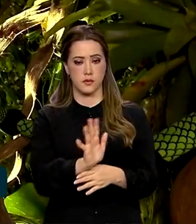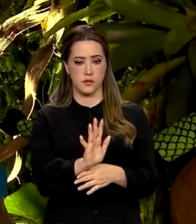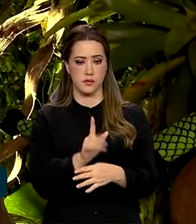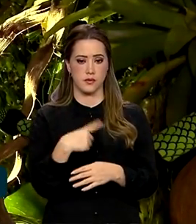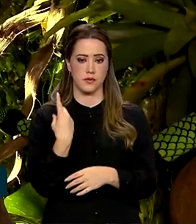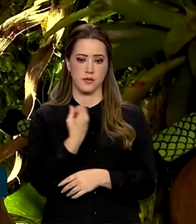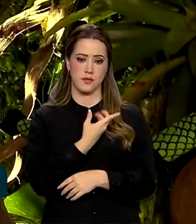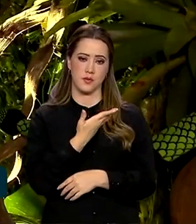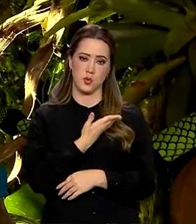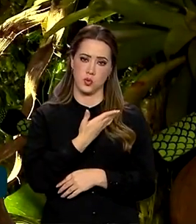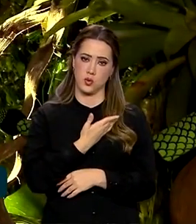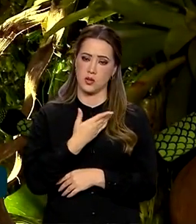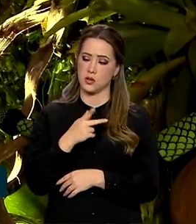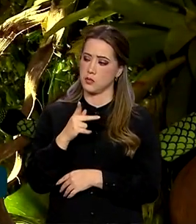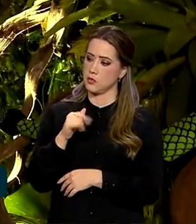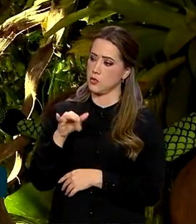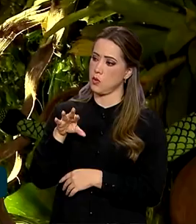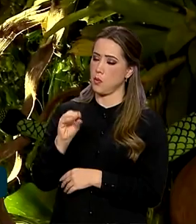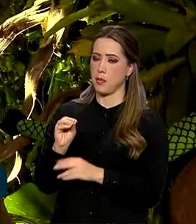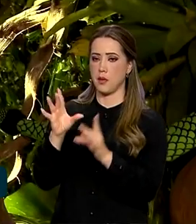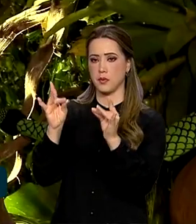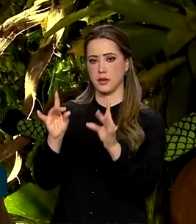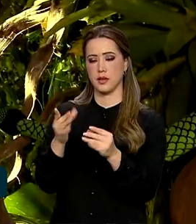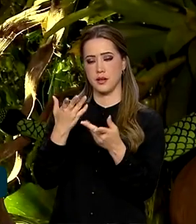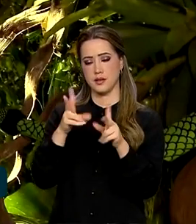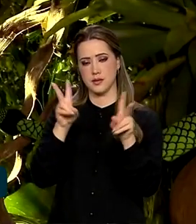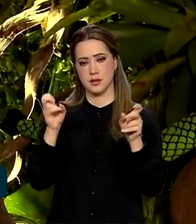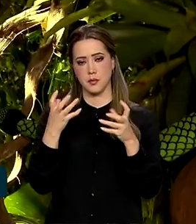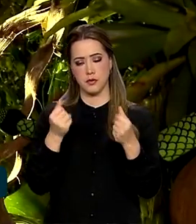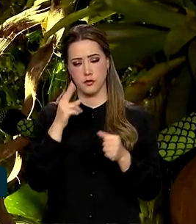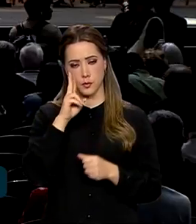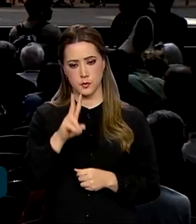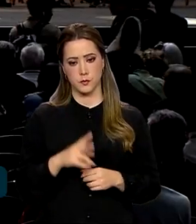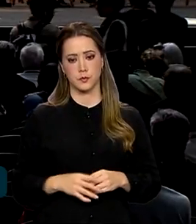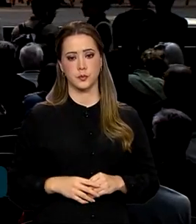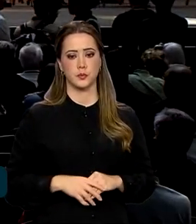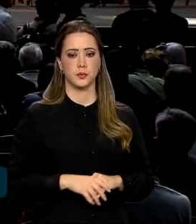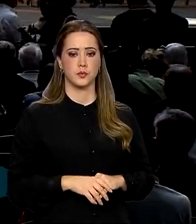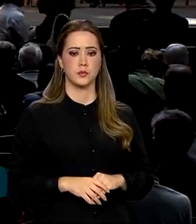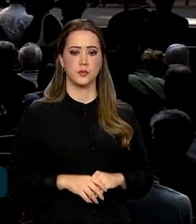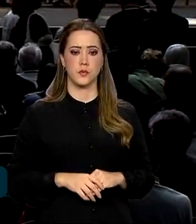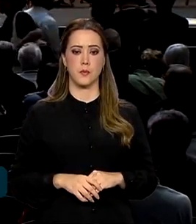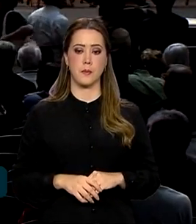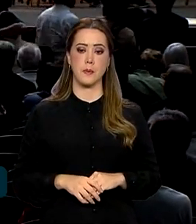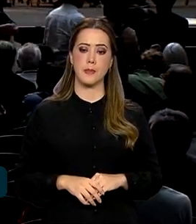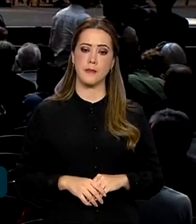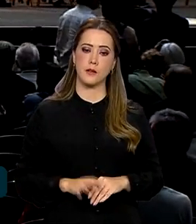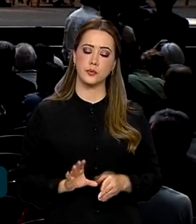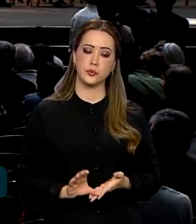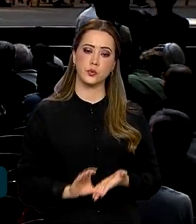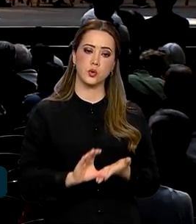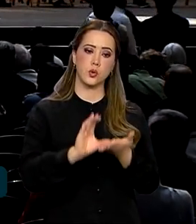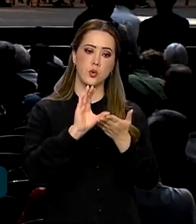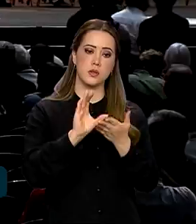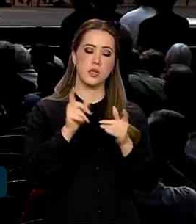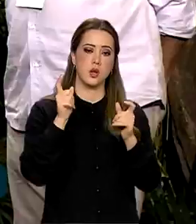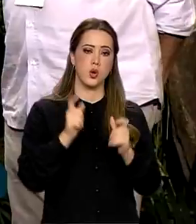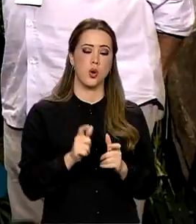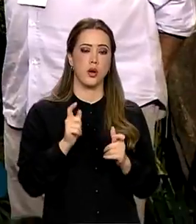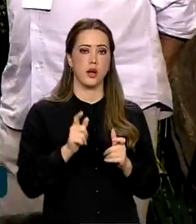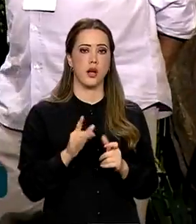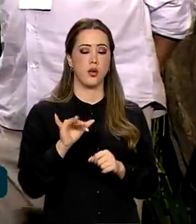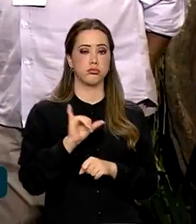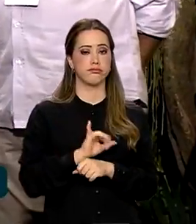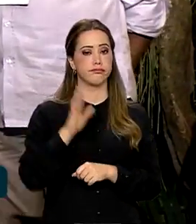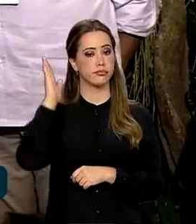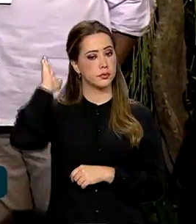nosso colega Pablo Mundim sobre esse assunto. Vamos ver. No conselhão realizado em Belém, no Pará,